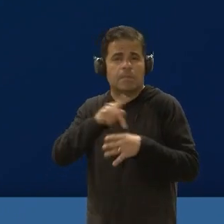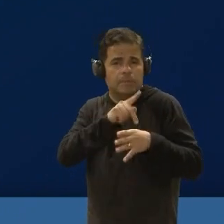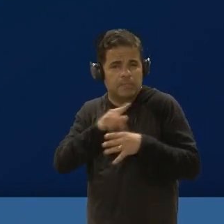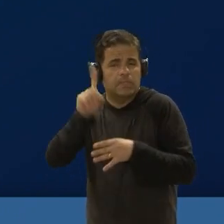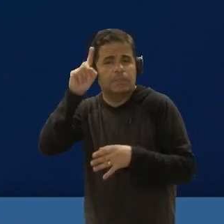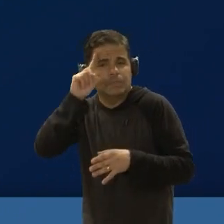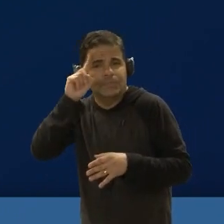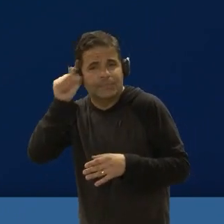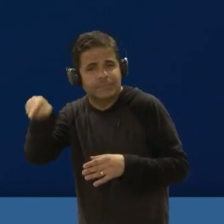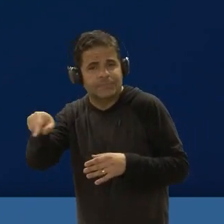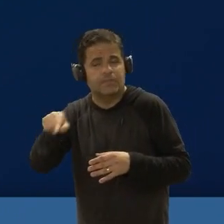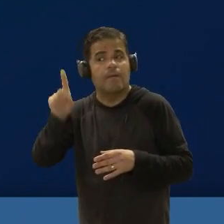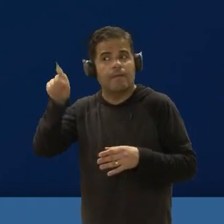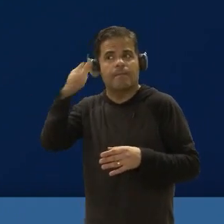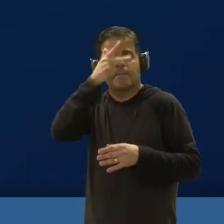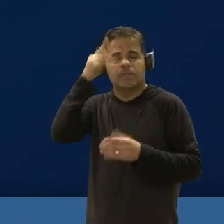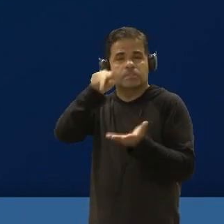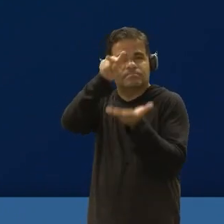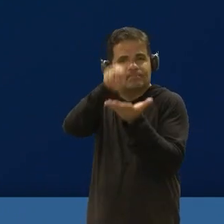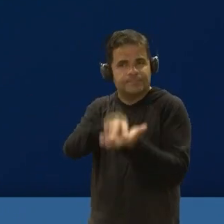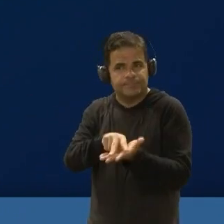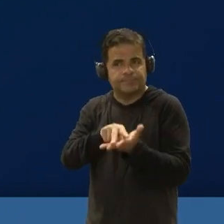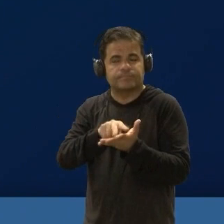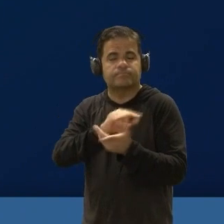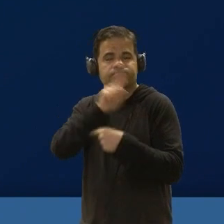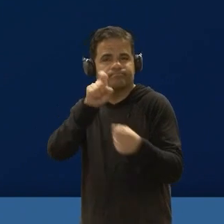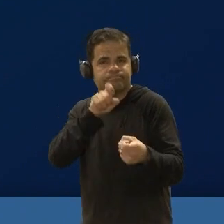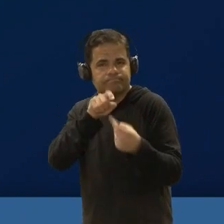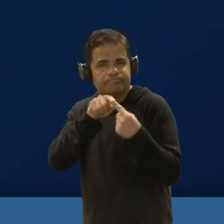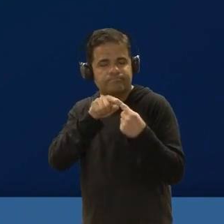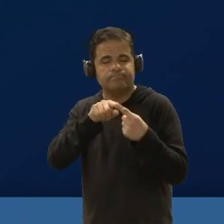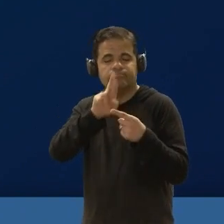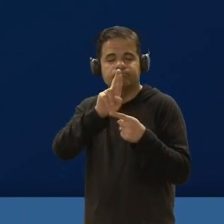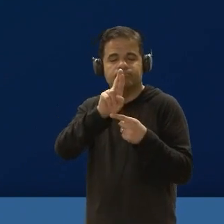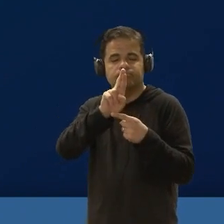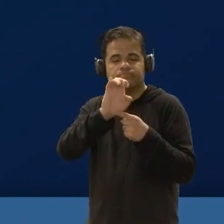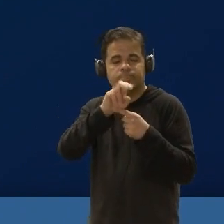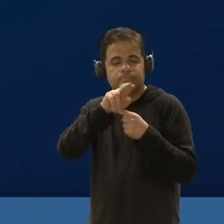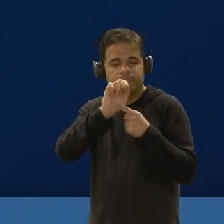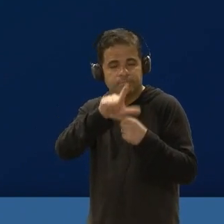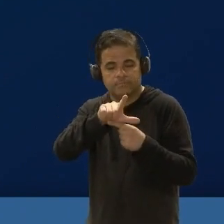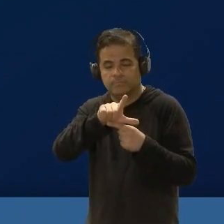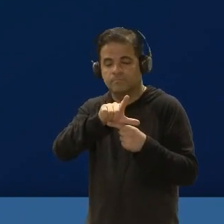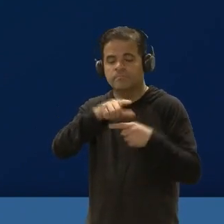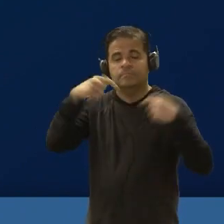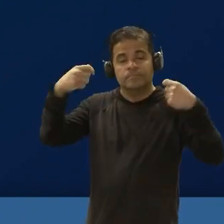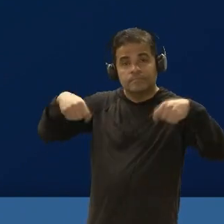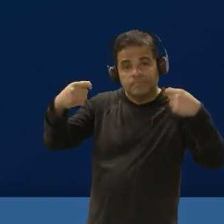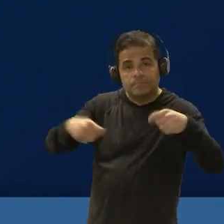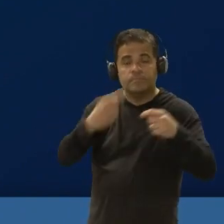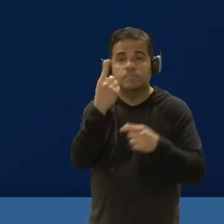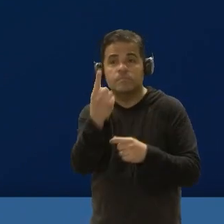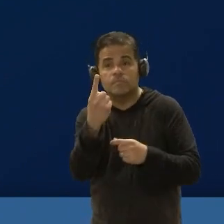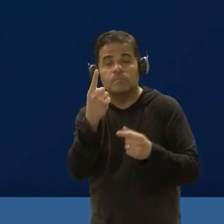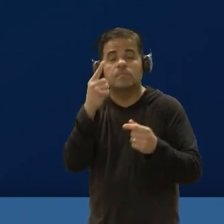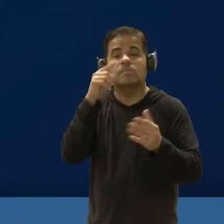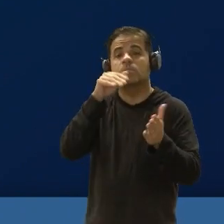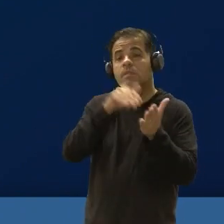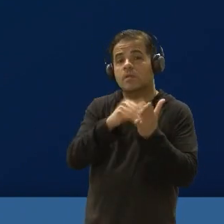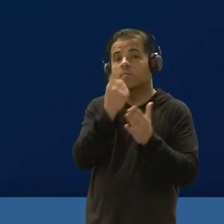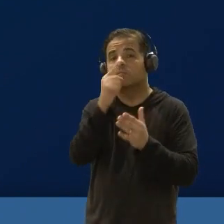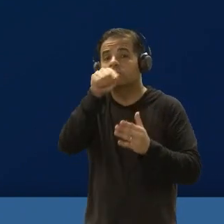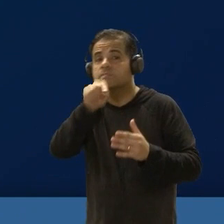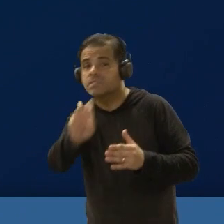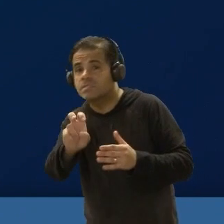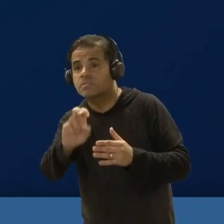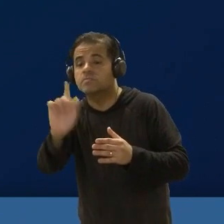dia. E esse paciente, na sua função renal normal, tem que ter por volta de 1 a 1,5